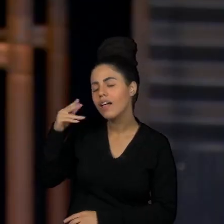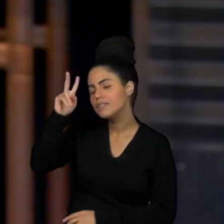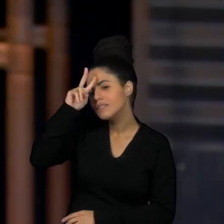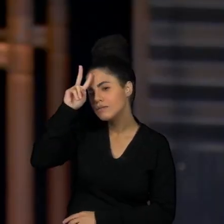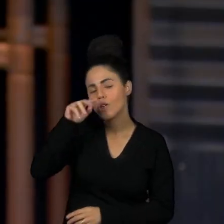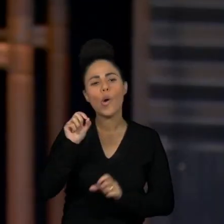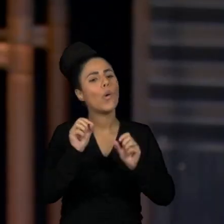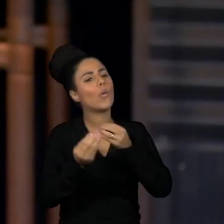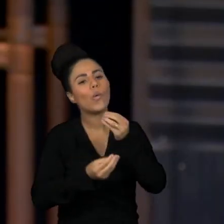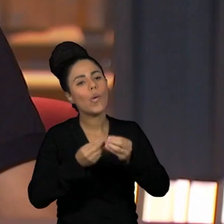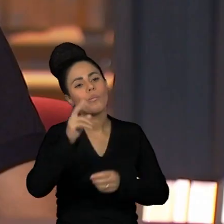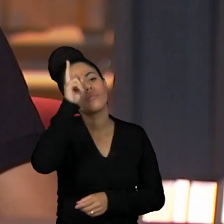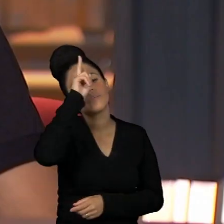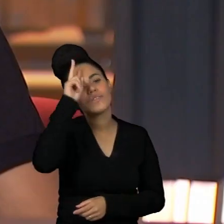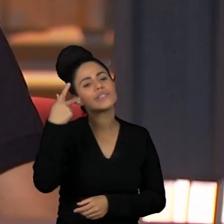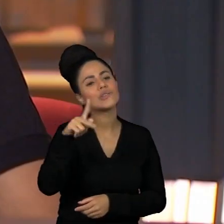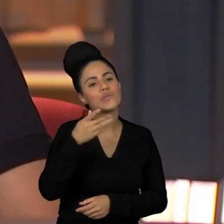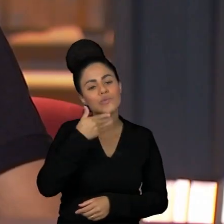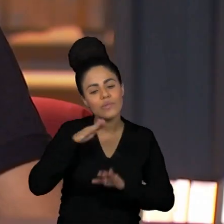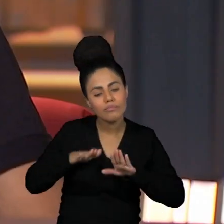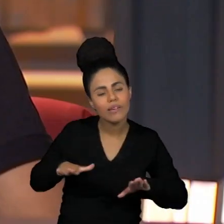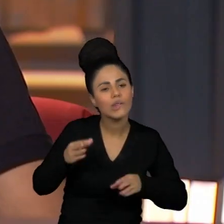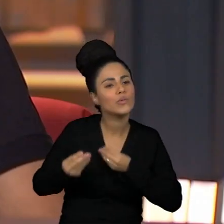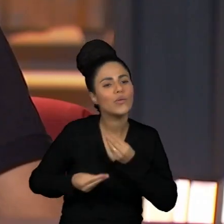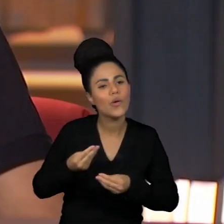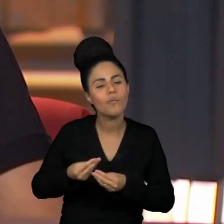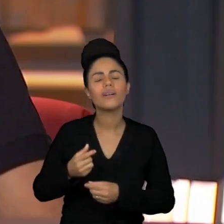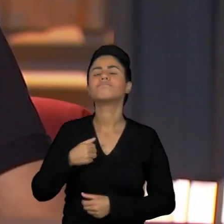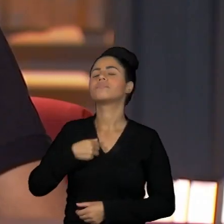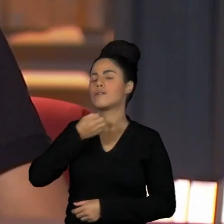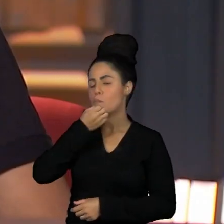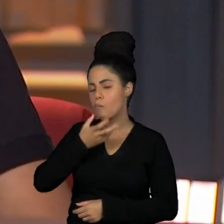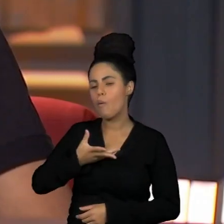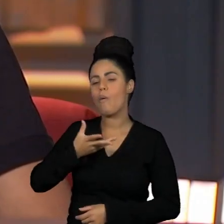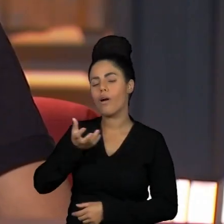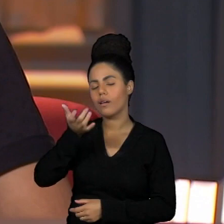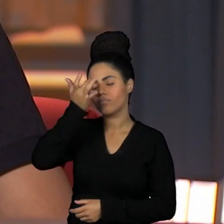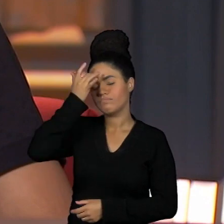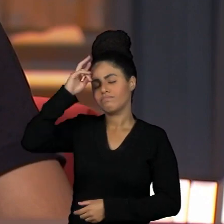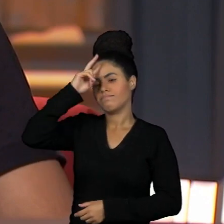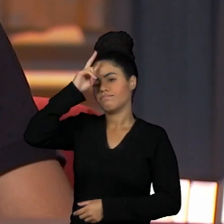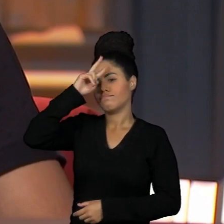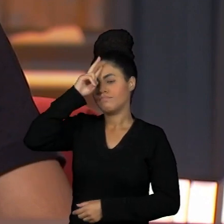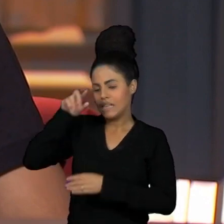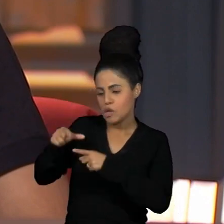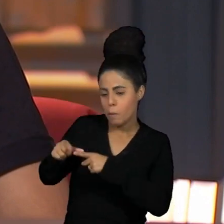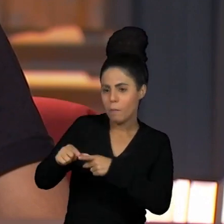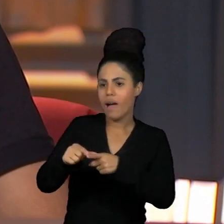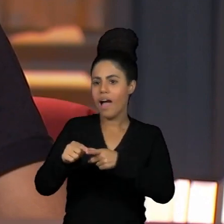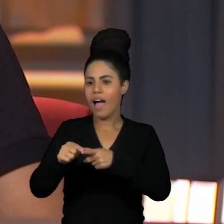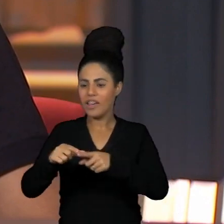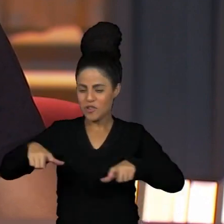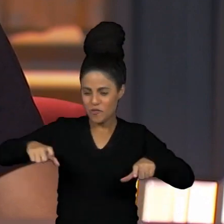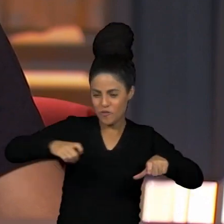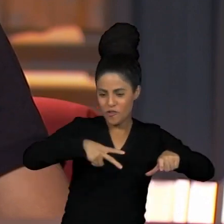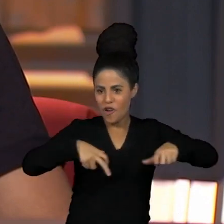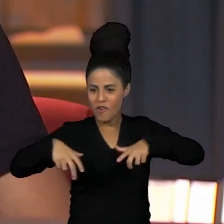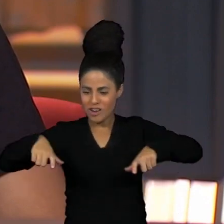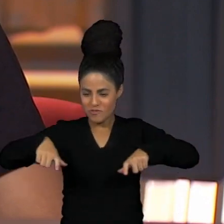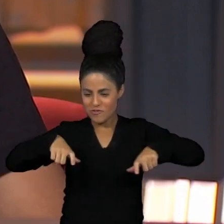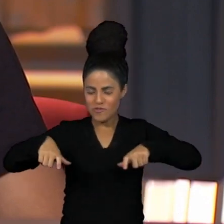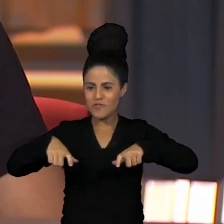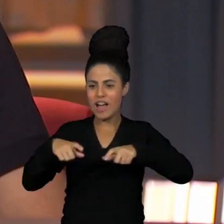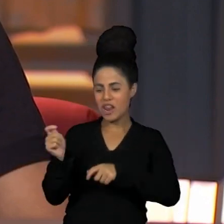a sua infância de moleque? Olha, minha infância foi muito boa, cara. Eu digo que a favela me proporcionou isso. Tipo, jogar bola na rua, soltar pipa na minha